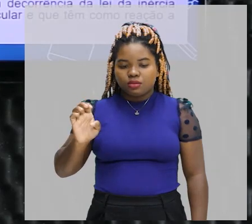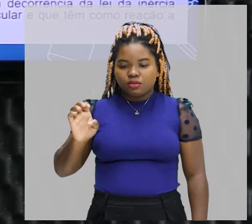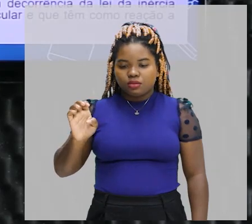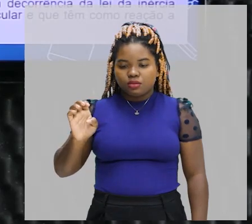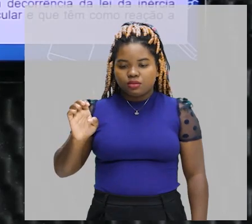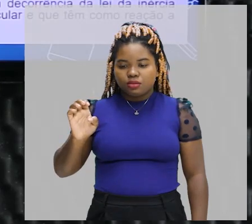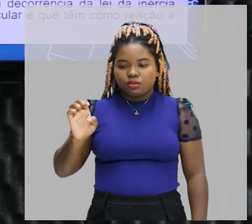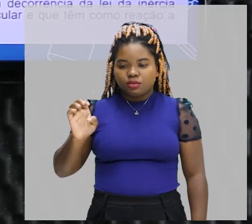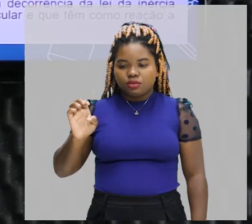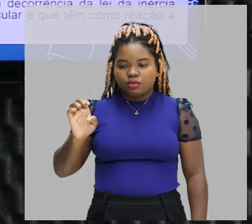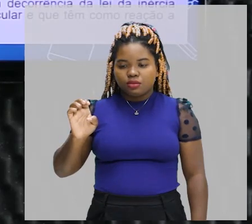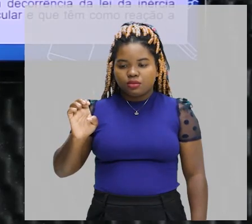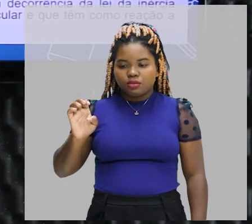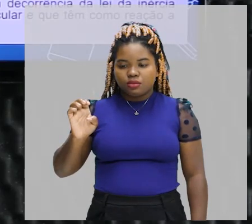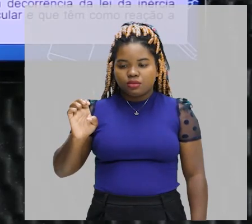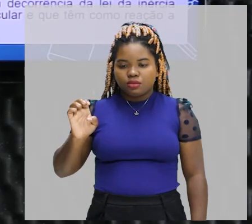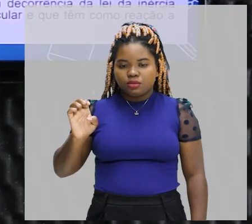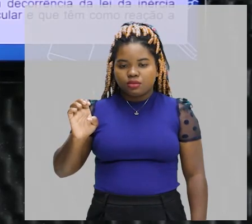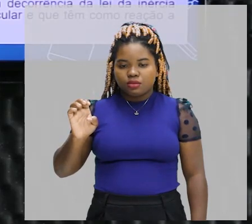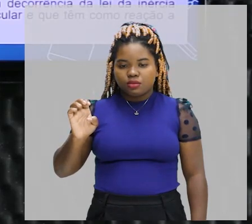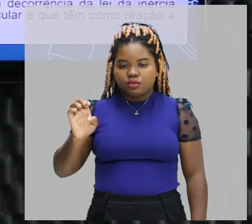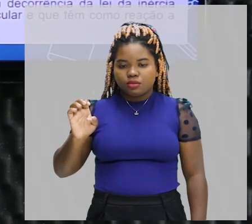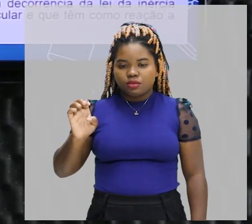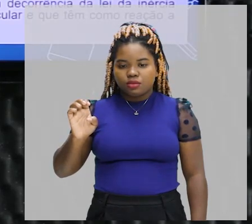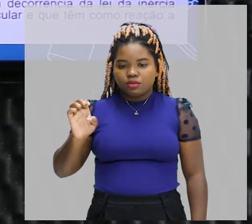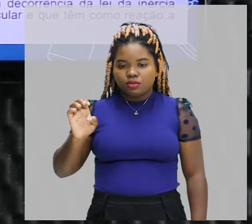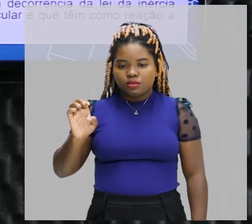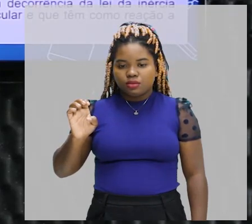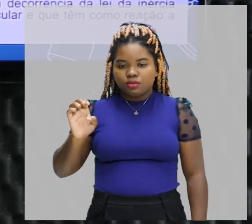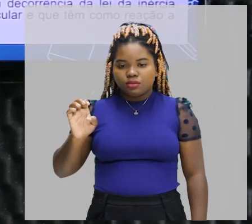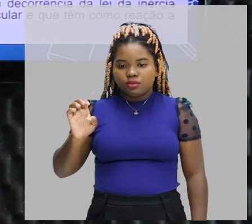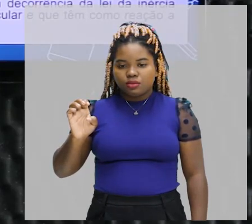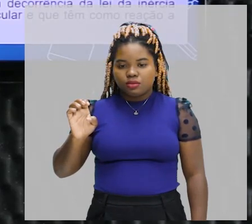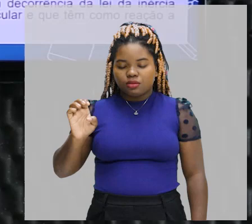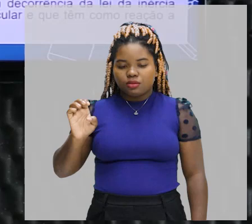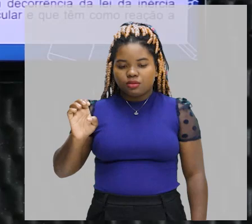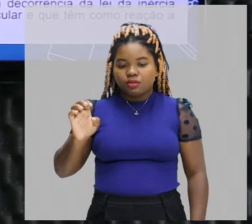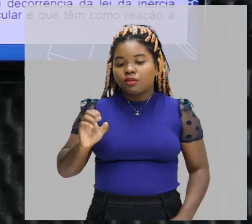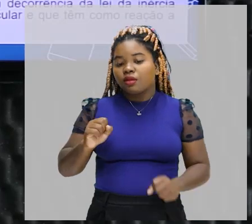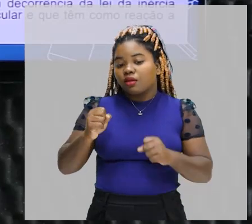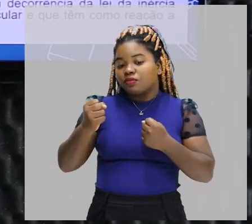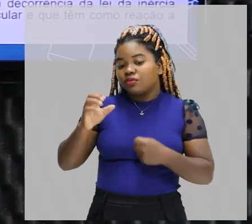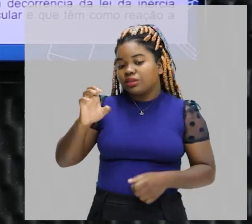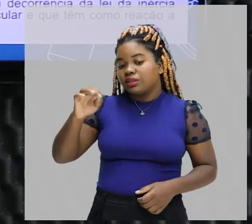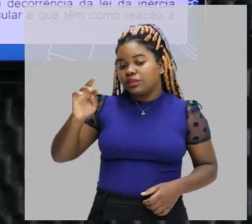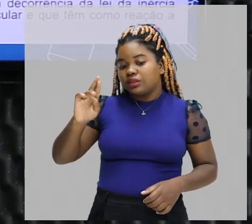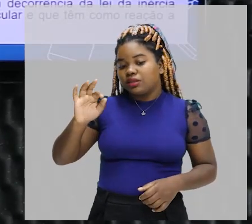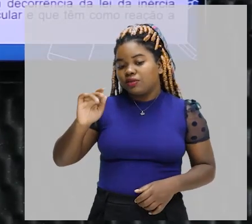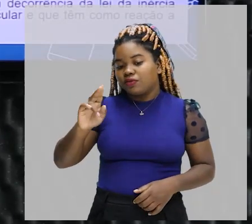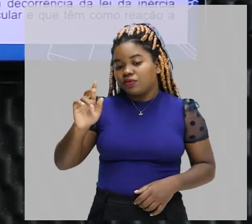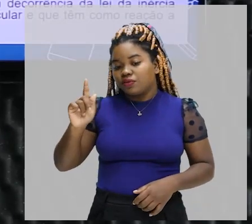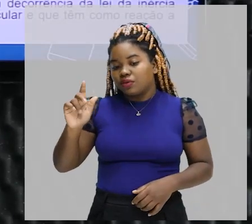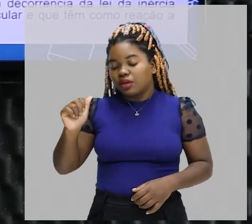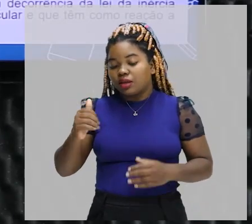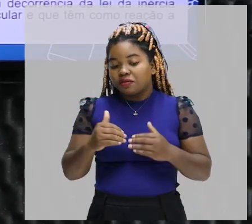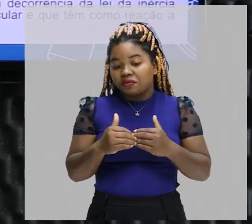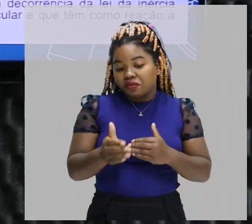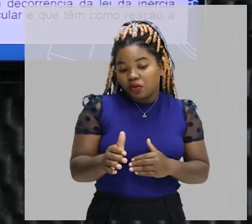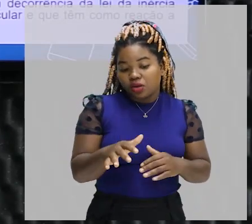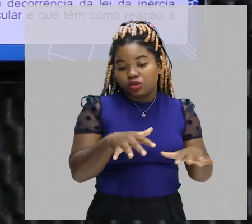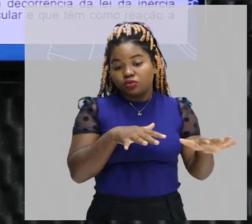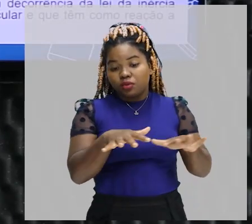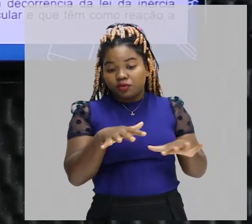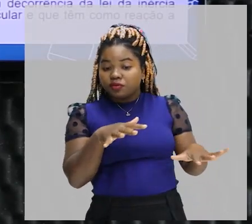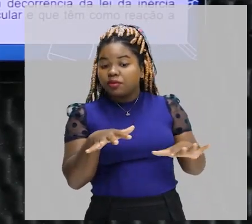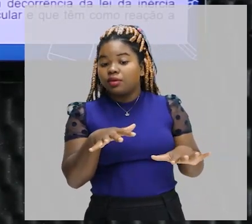E, a força centrífuga, certo? A força centrífuga, gente, é aquela que aponta para fora do movimento